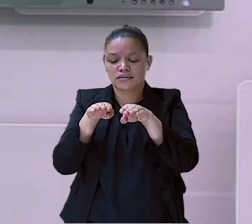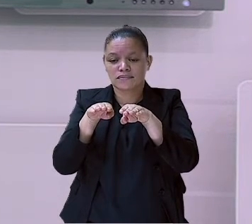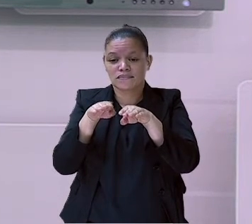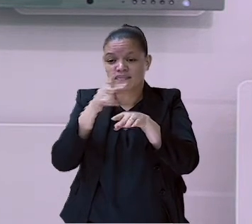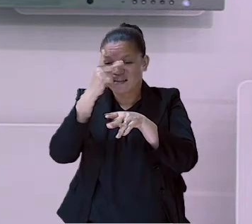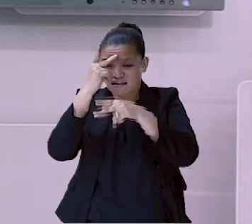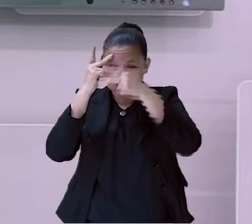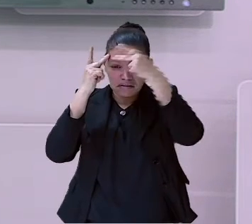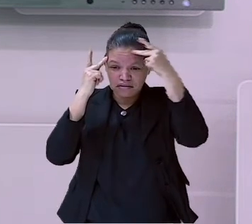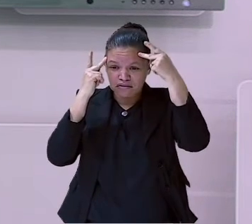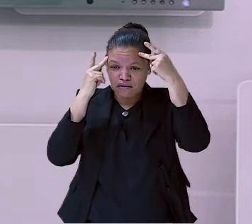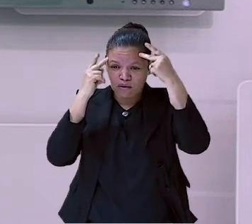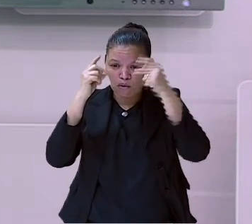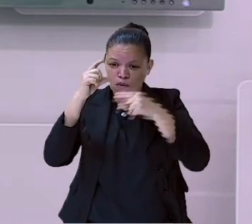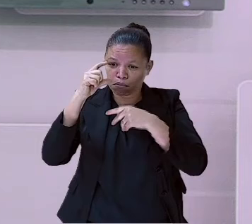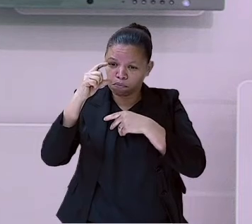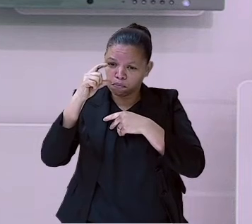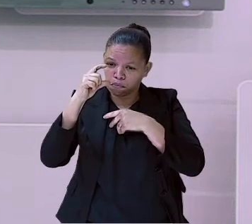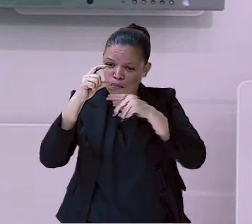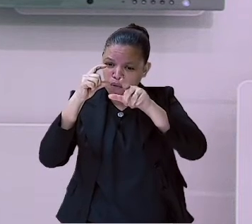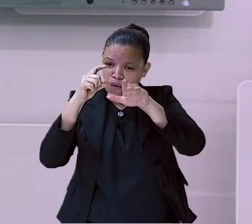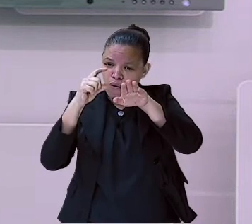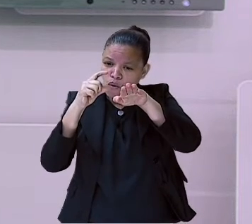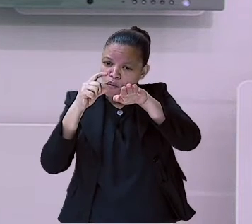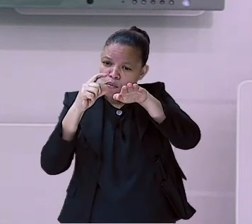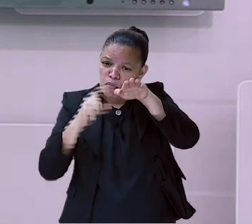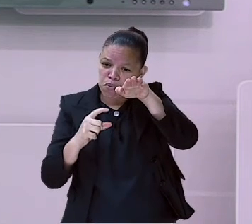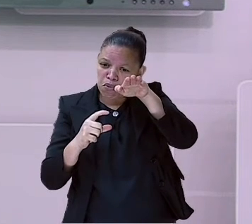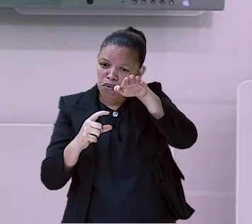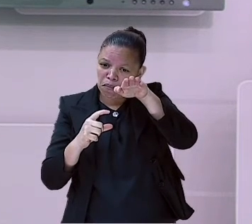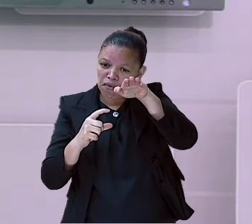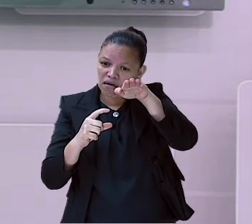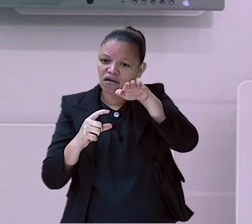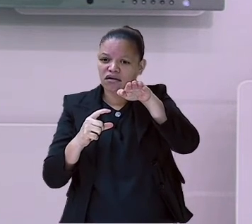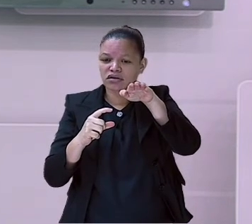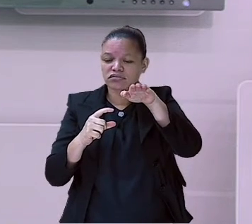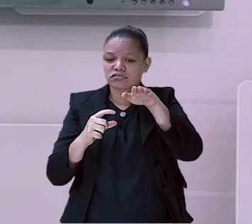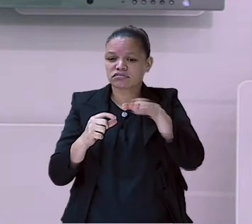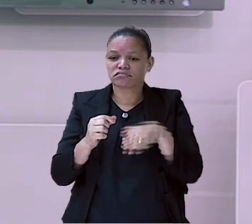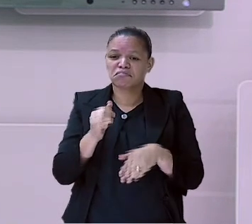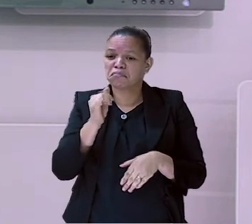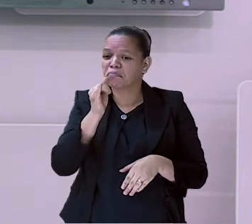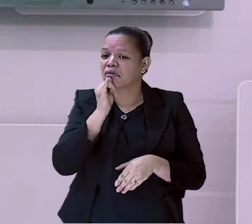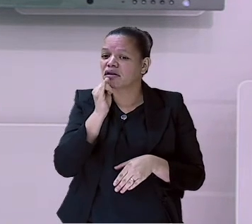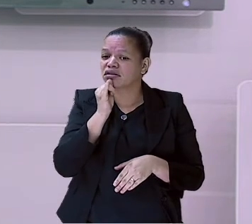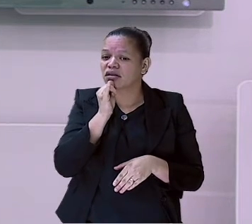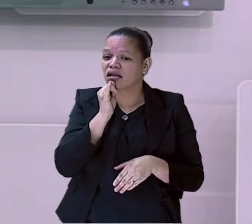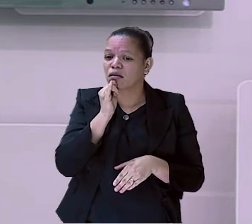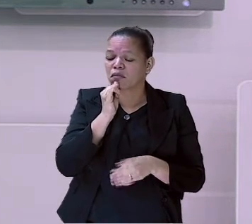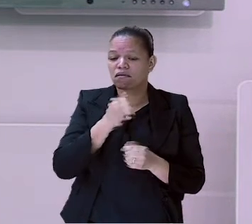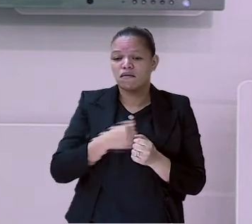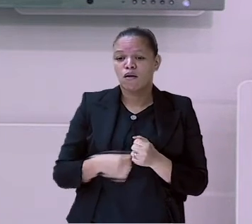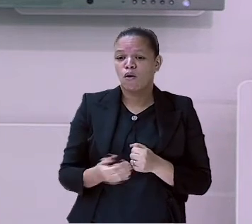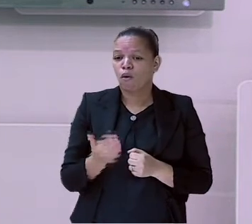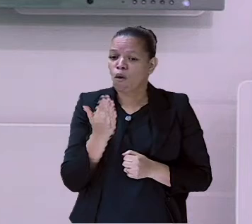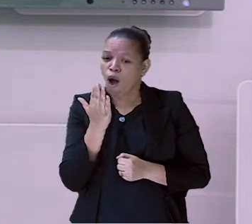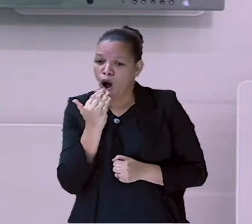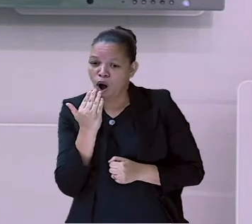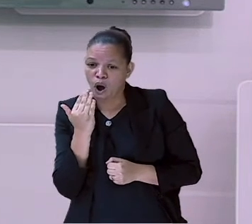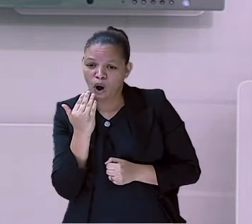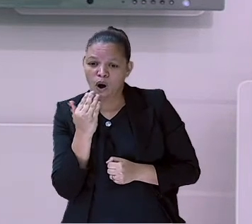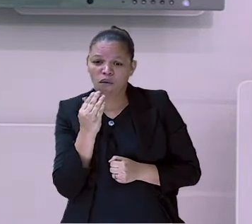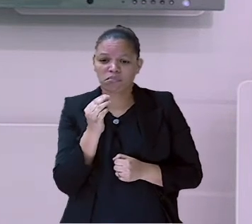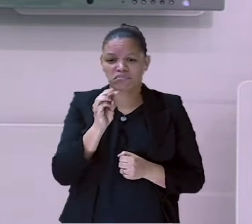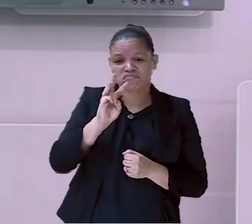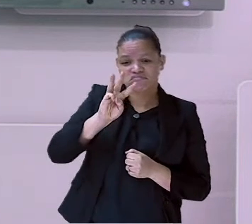menos do que isso. Você passa a ingerir 3 porções diárias de carboidrato, 1 porção